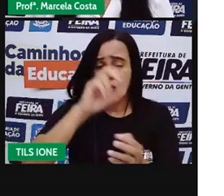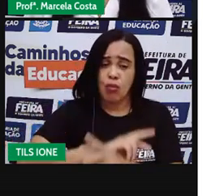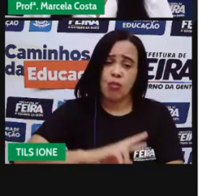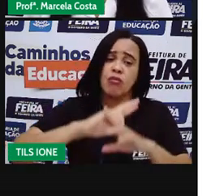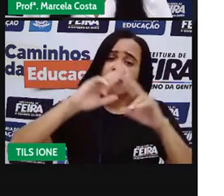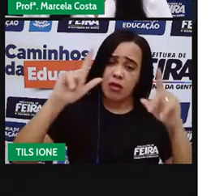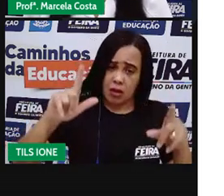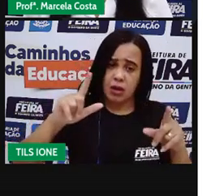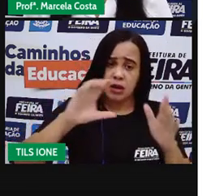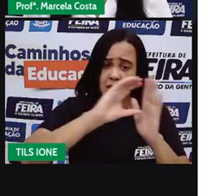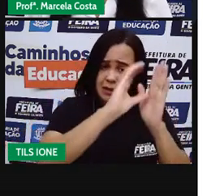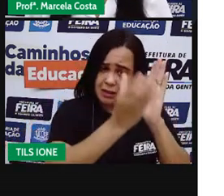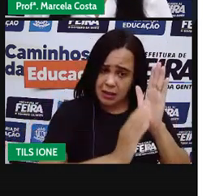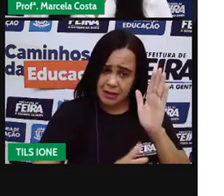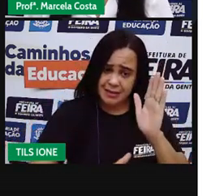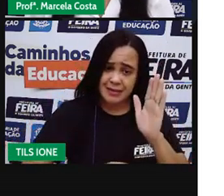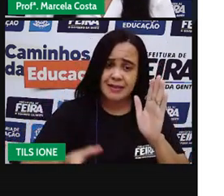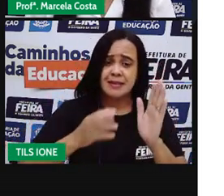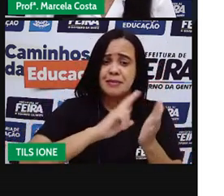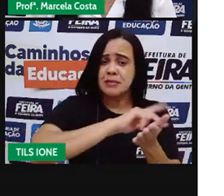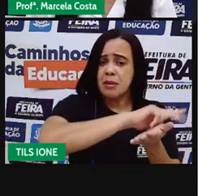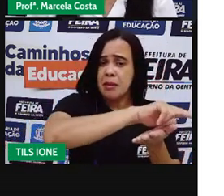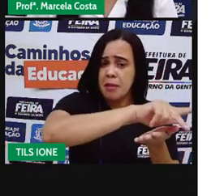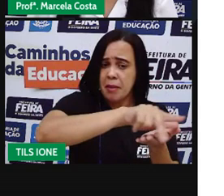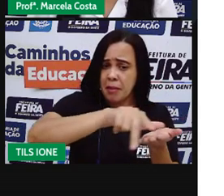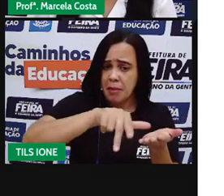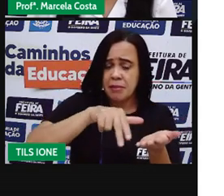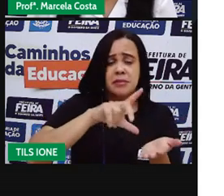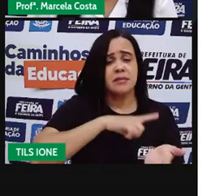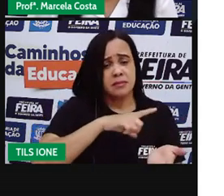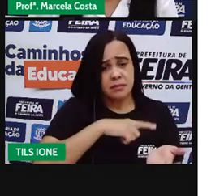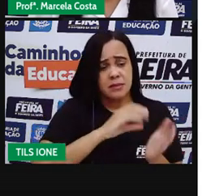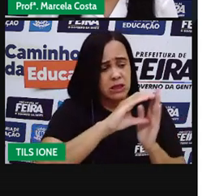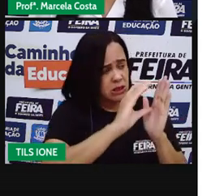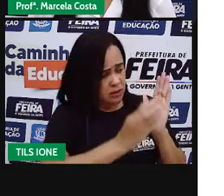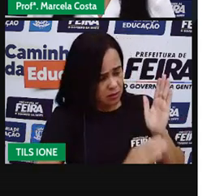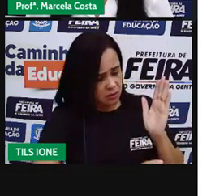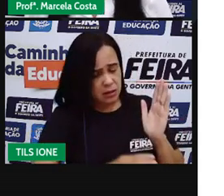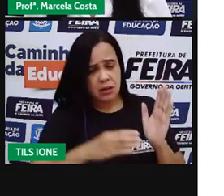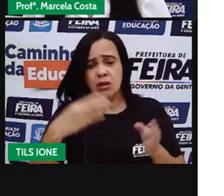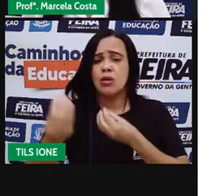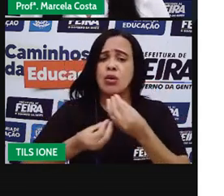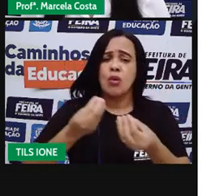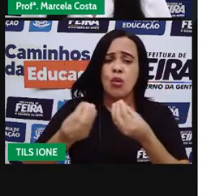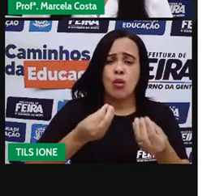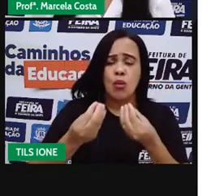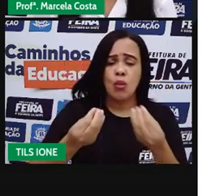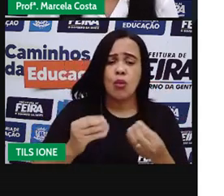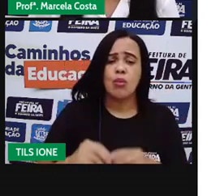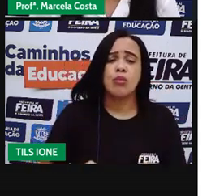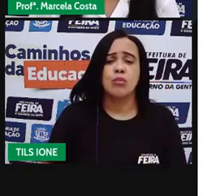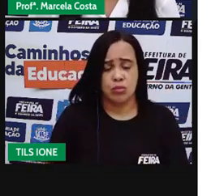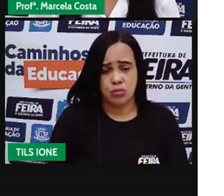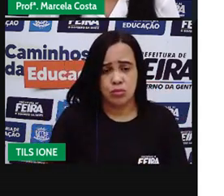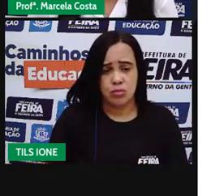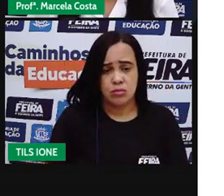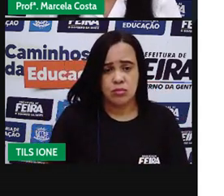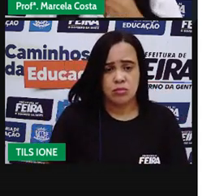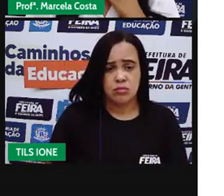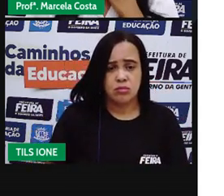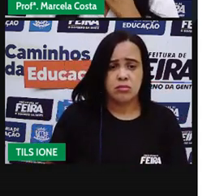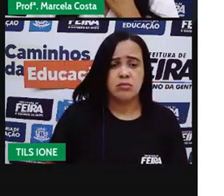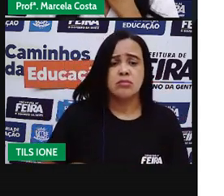características diferentes? E essas características não são qualidades ou defeitos,